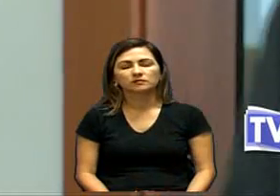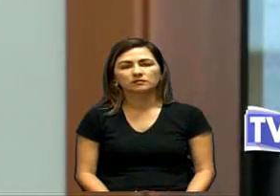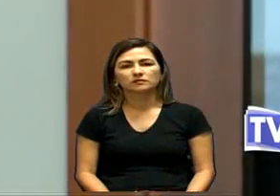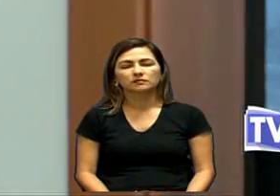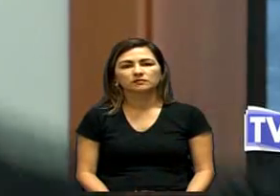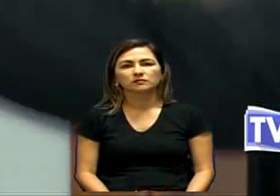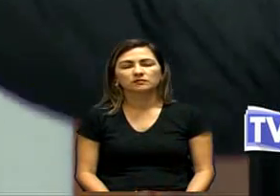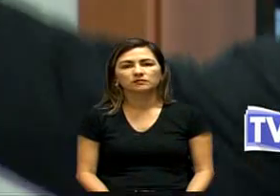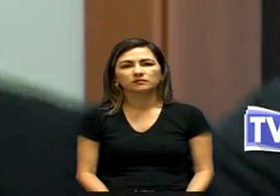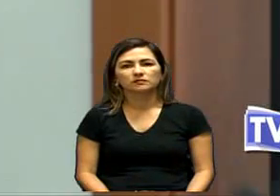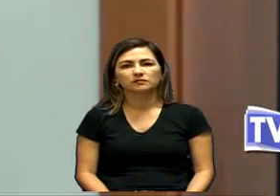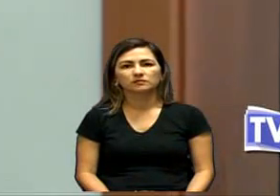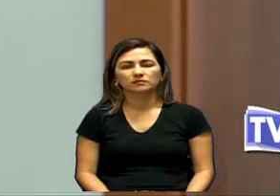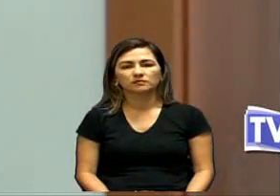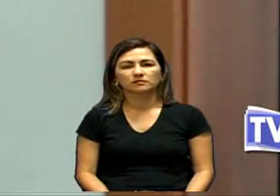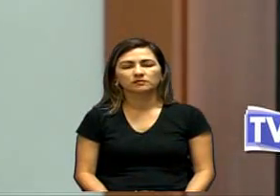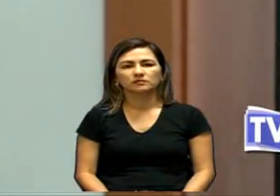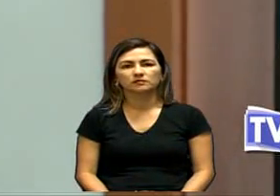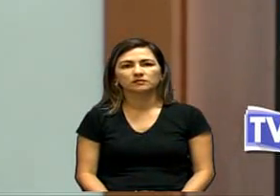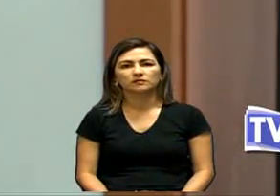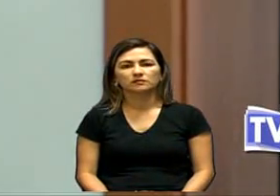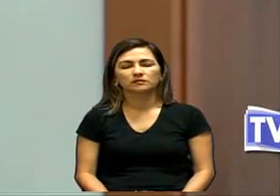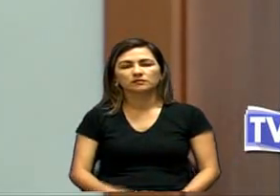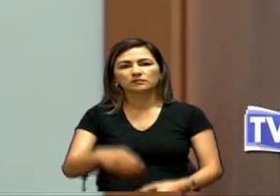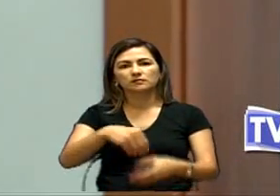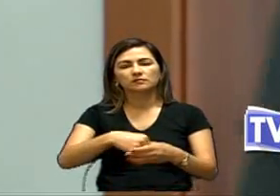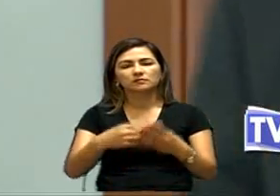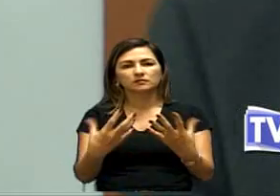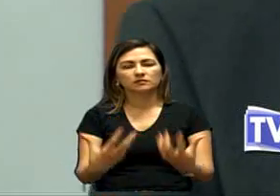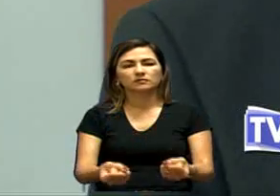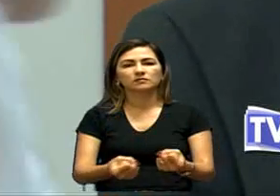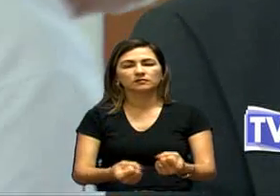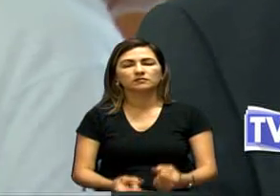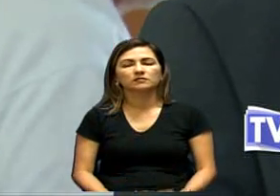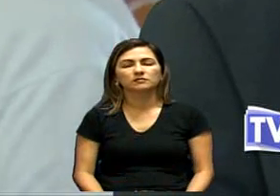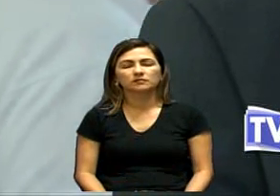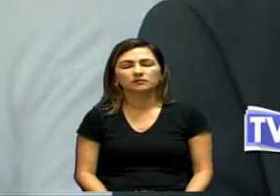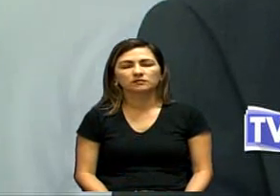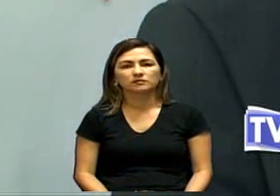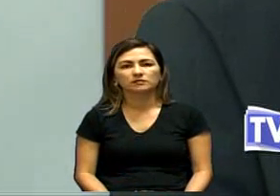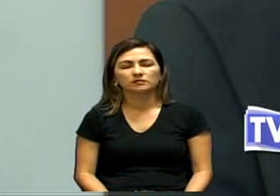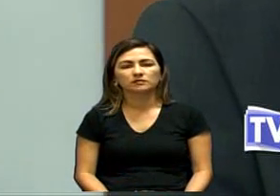Dini! Ah, tá aqui. Voto sim, Dini, por favor.